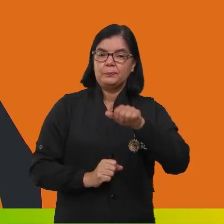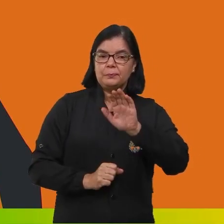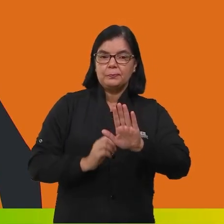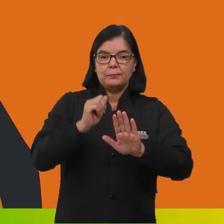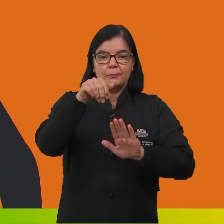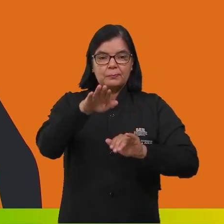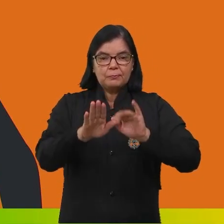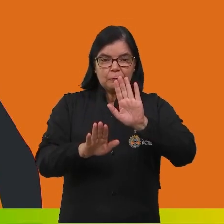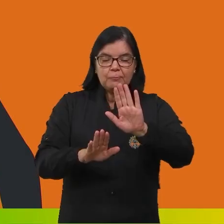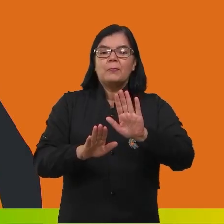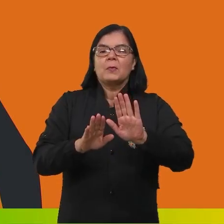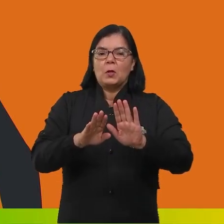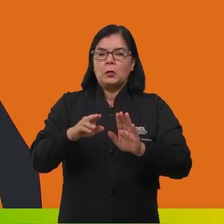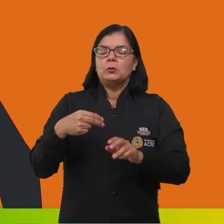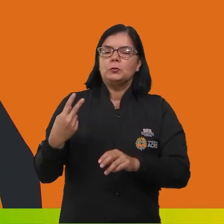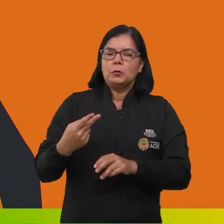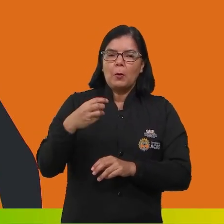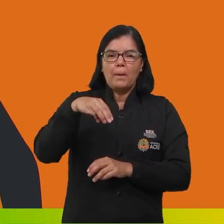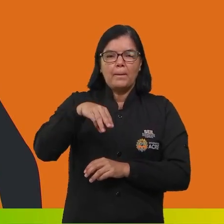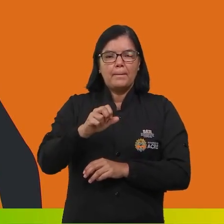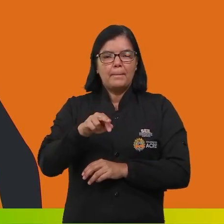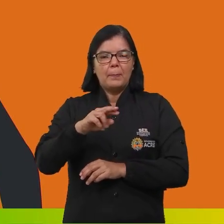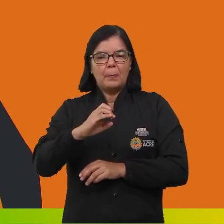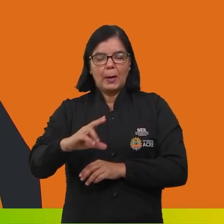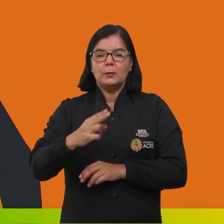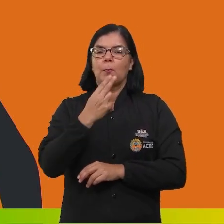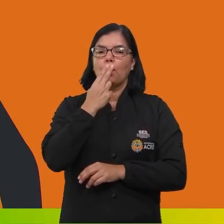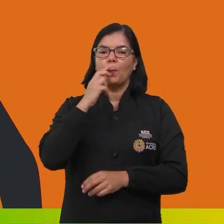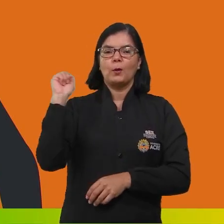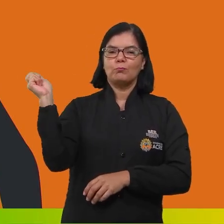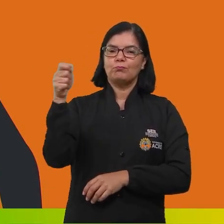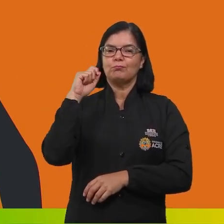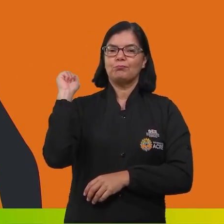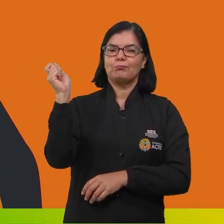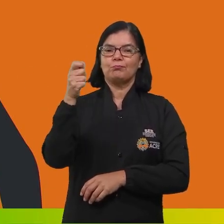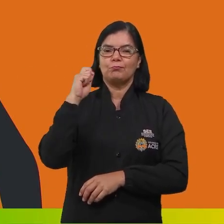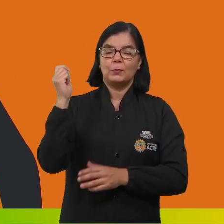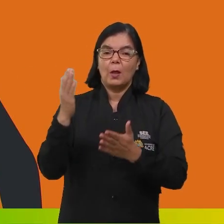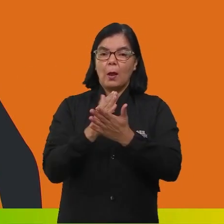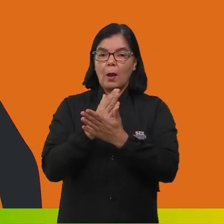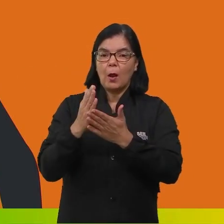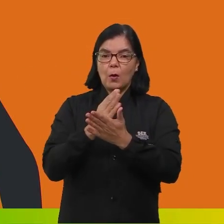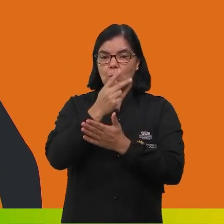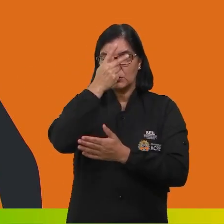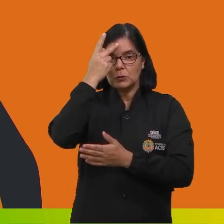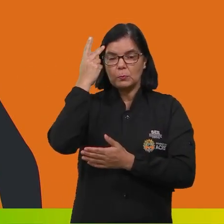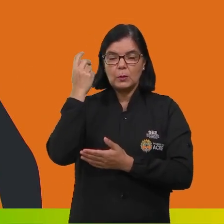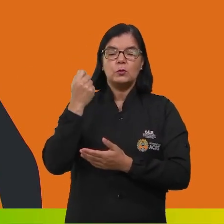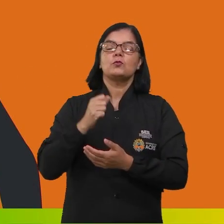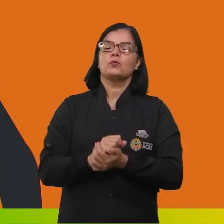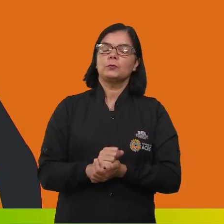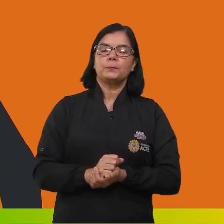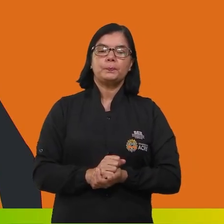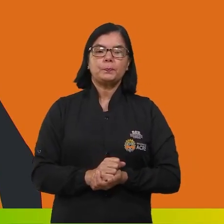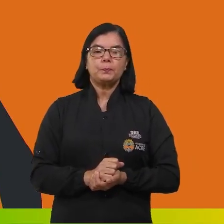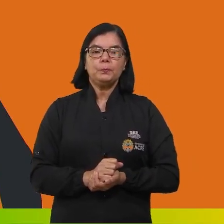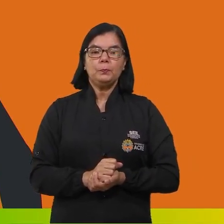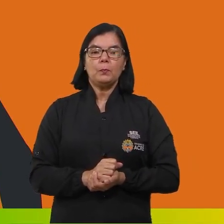mímica célebres, Marcel e Charlie Chaplin. Aqui são alguns mímicos ou